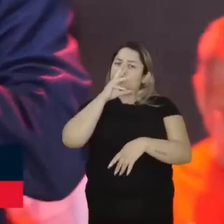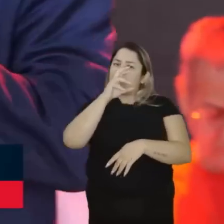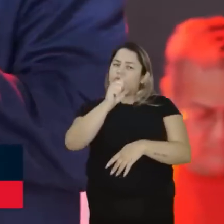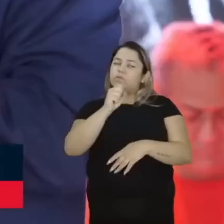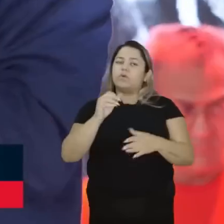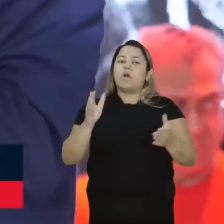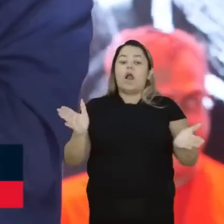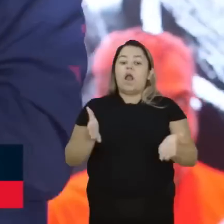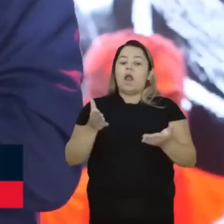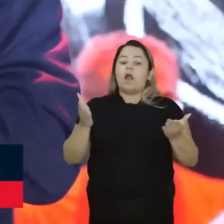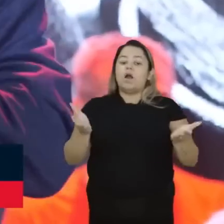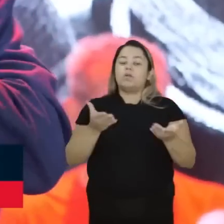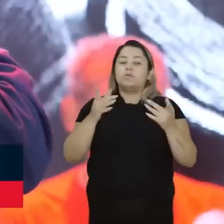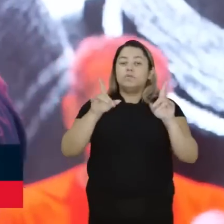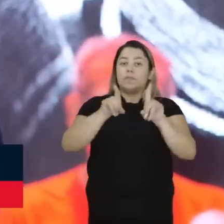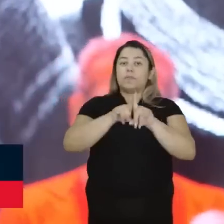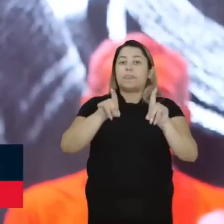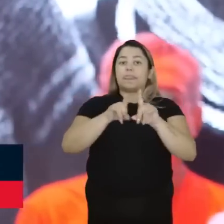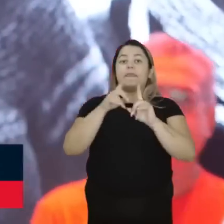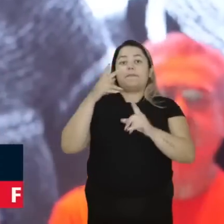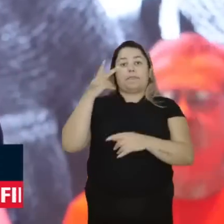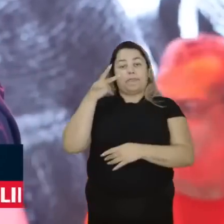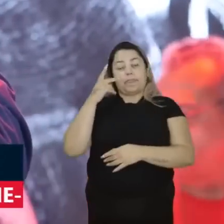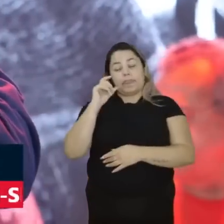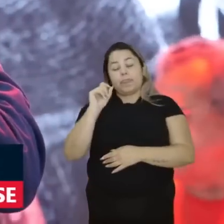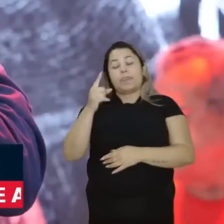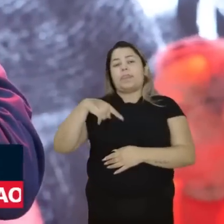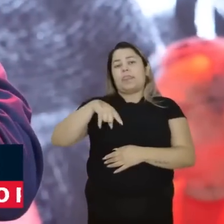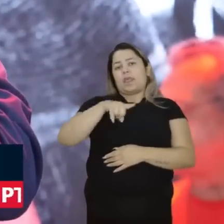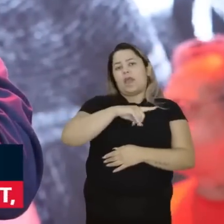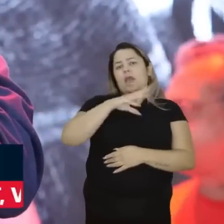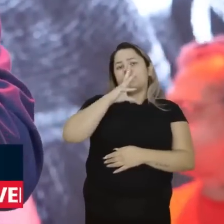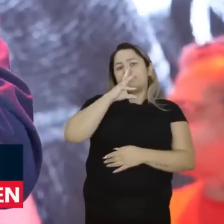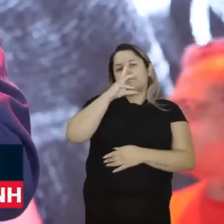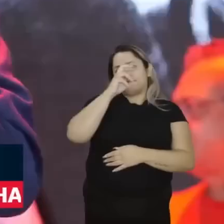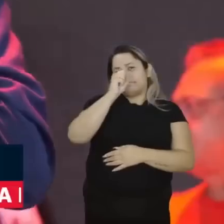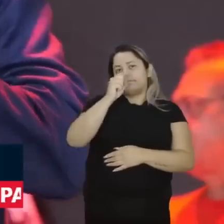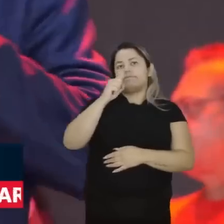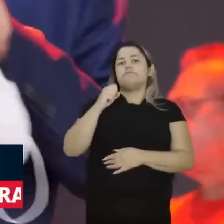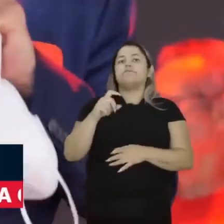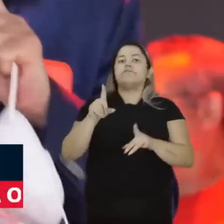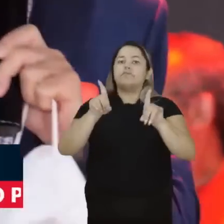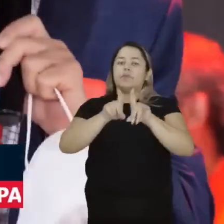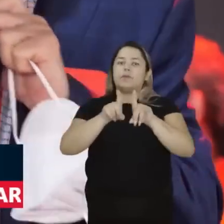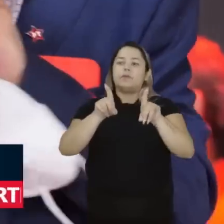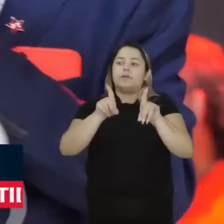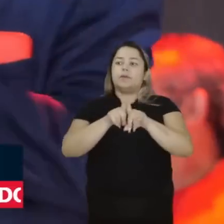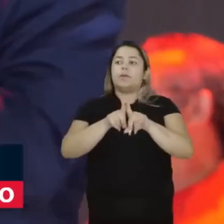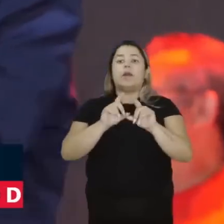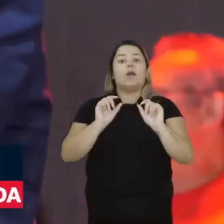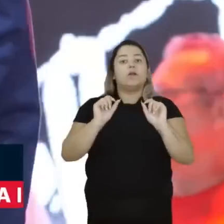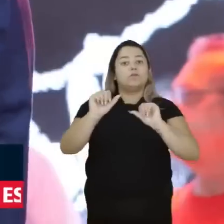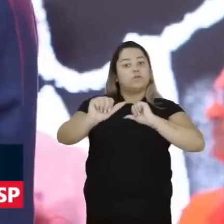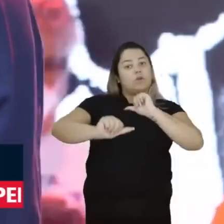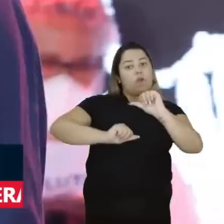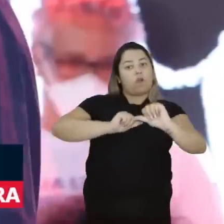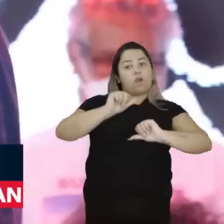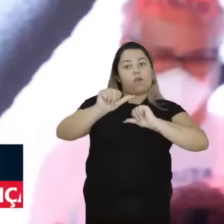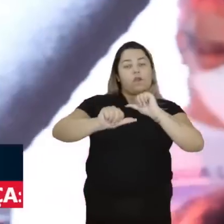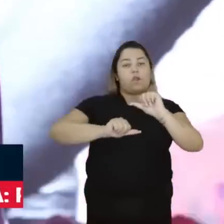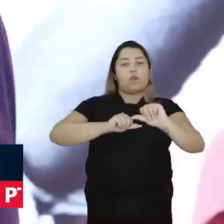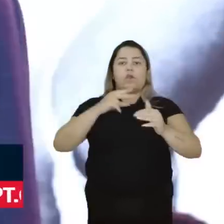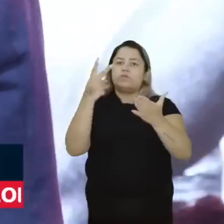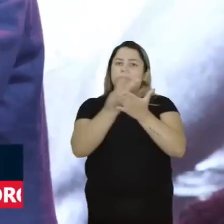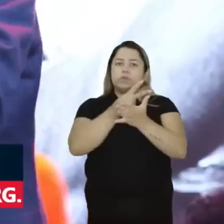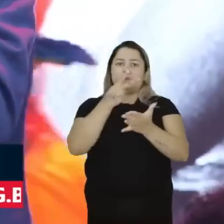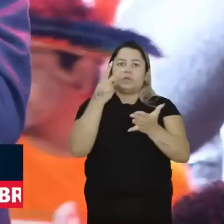anima, para poder nos dar mais força e energia, e não só pressionar os outros que estão do lado